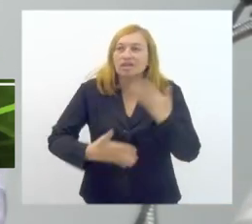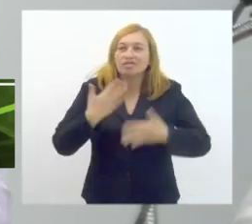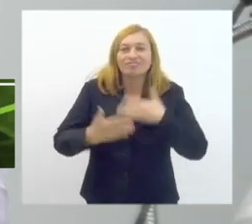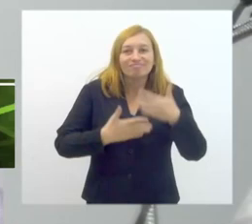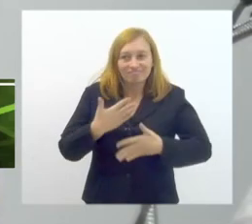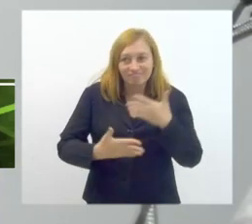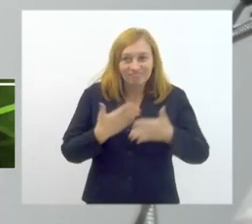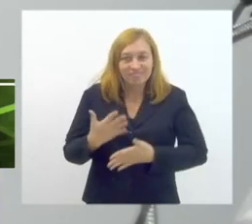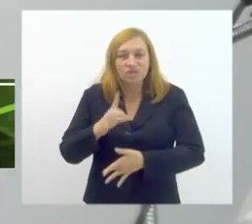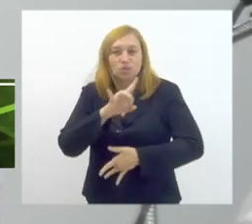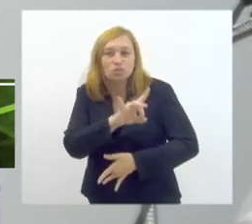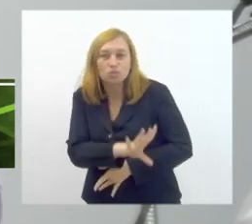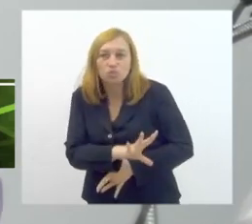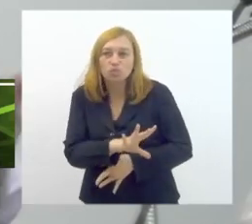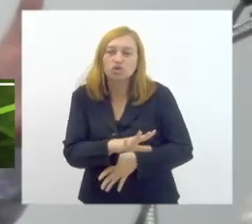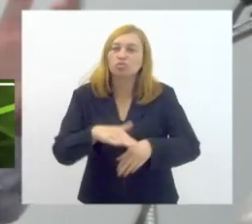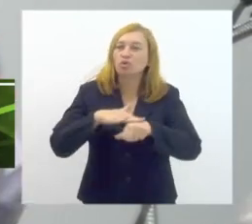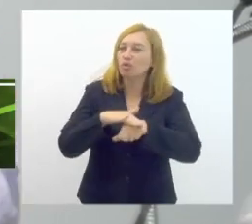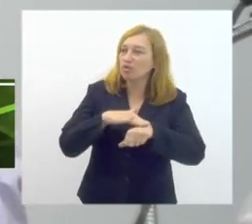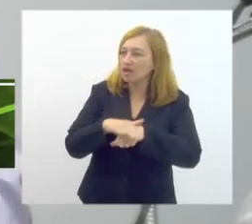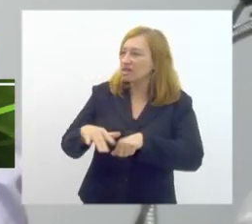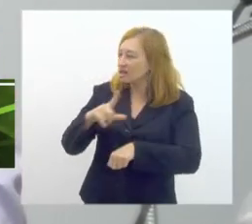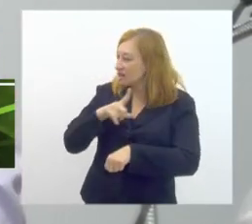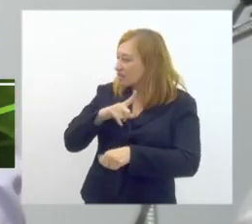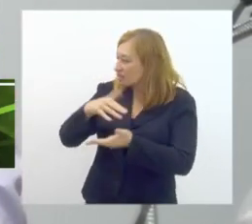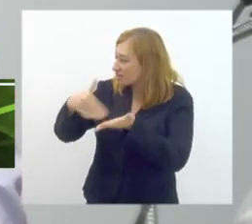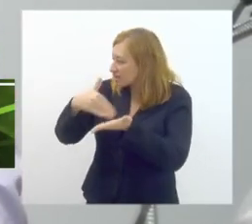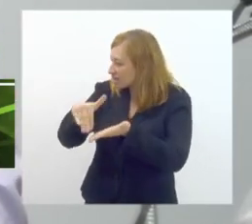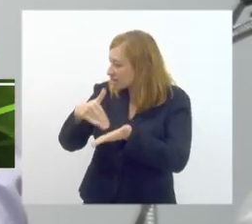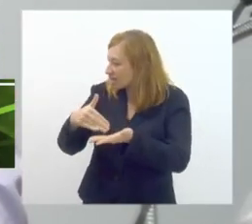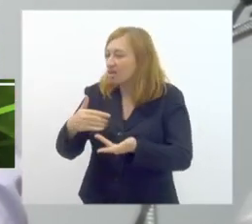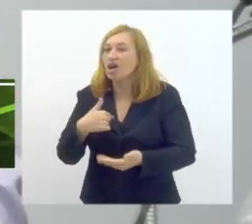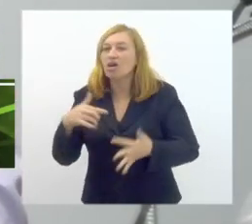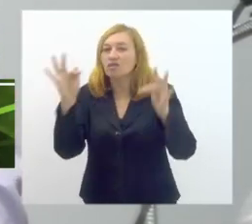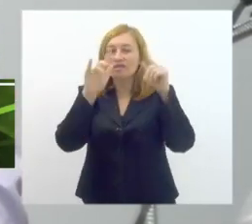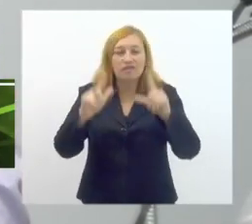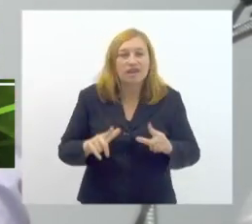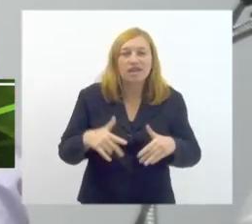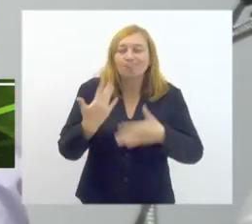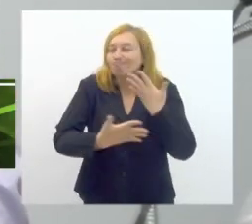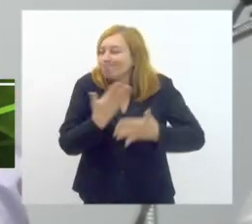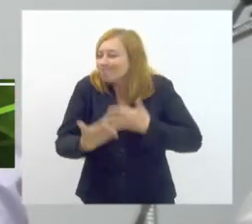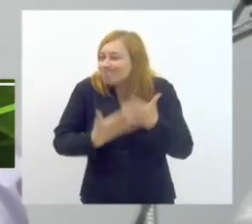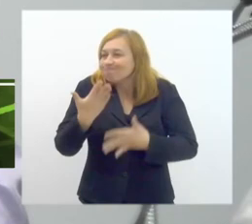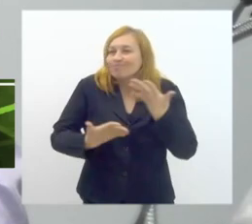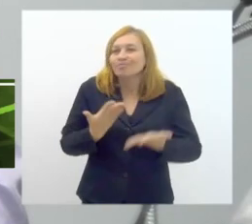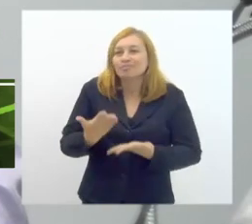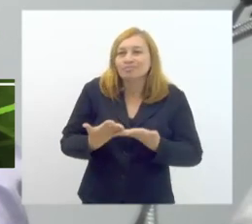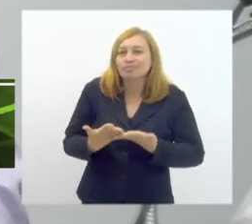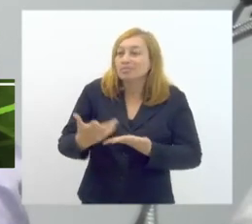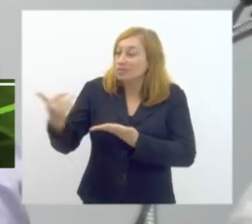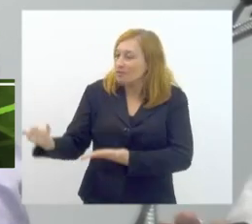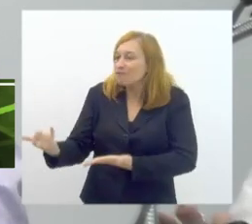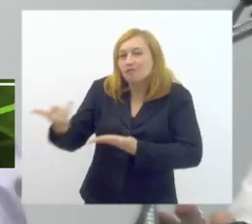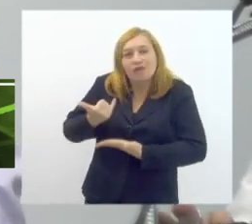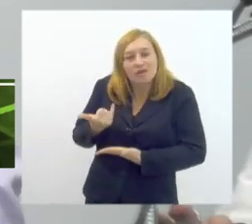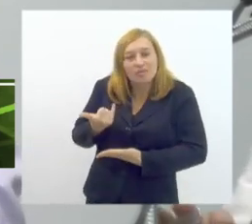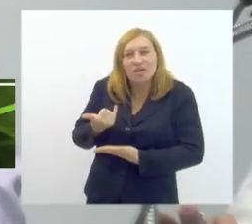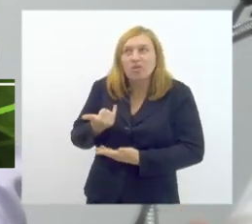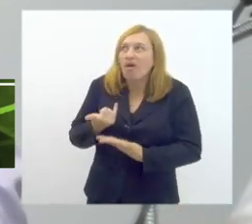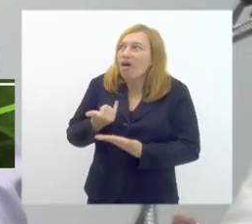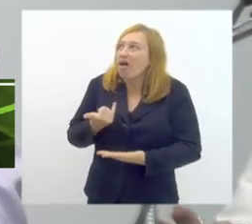né? Na última conversa, inclusive, com o secretário, eu fiquei realmente muito satisfeito quando ele cita para nós realmente que